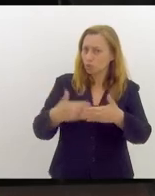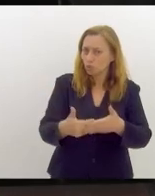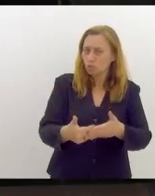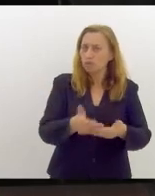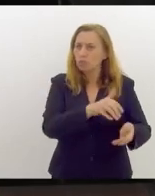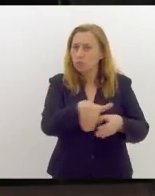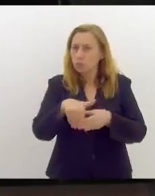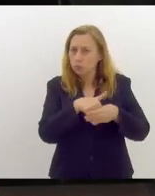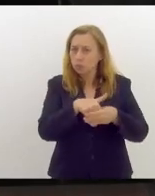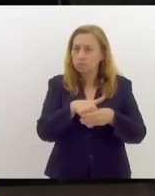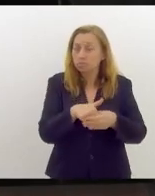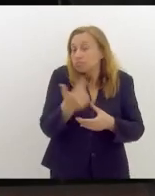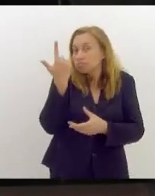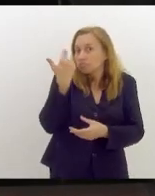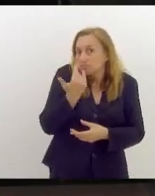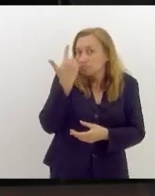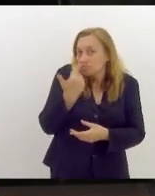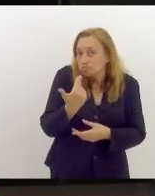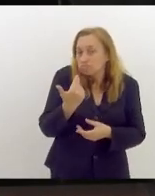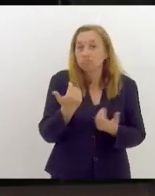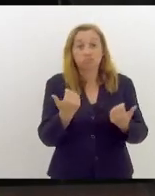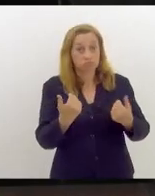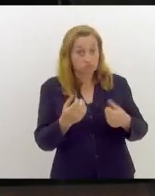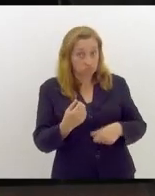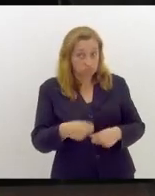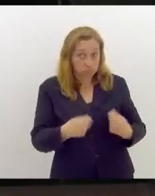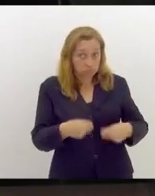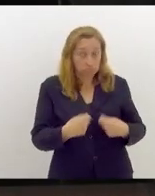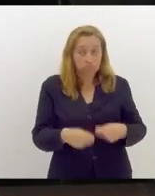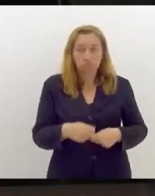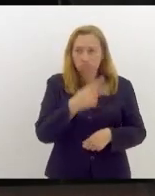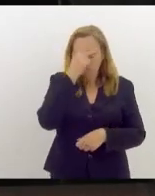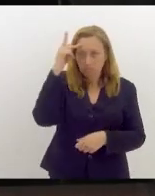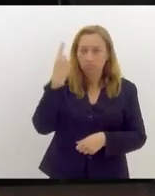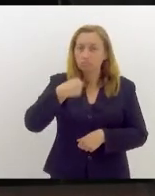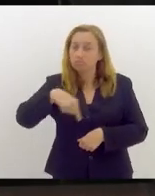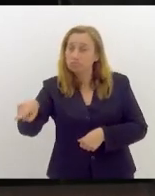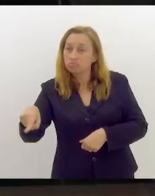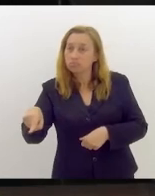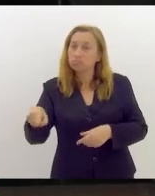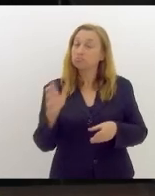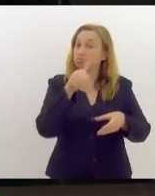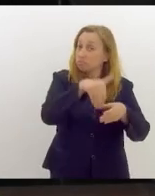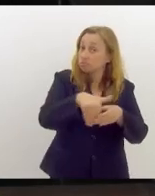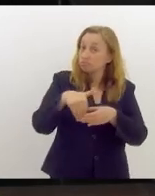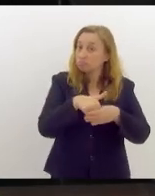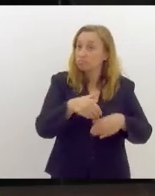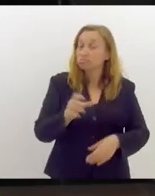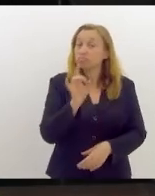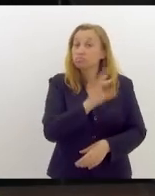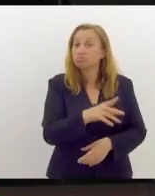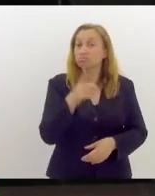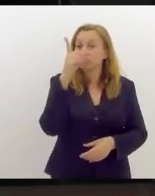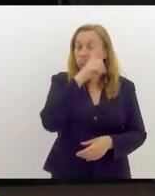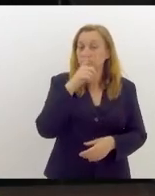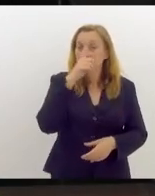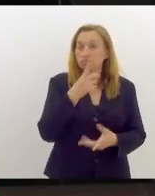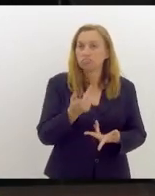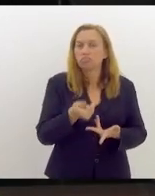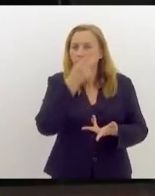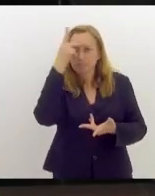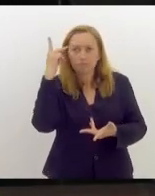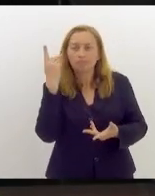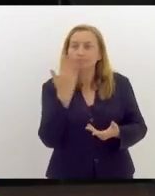na normalidade necessária com as pessoas indo votar no último domingo pessoas